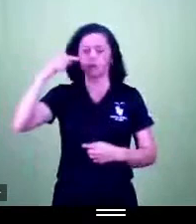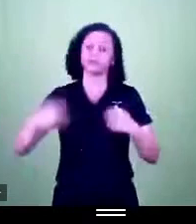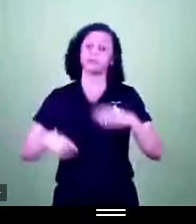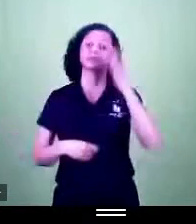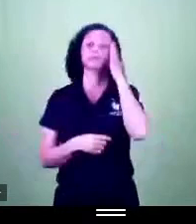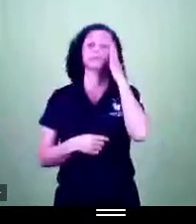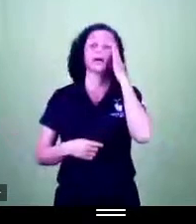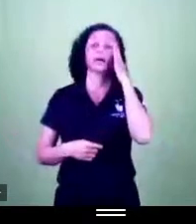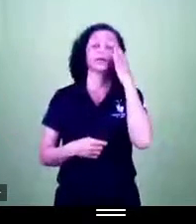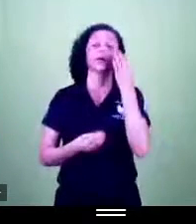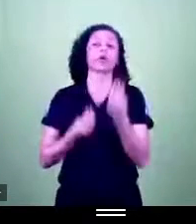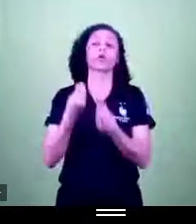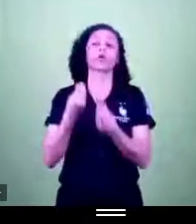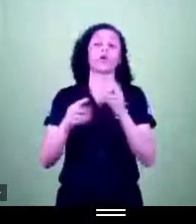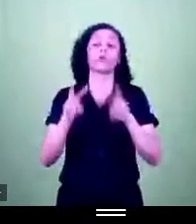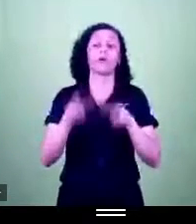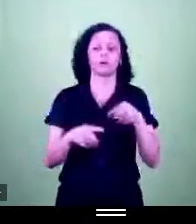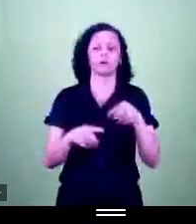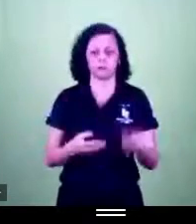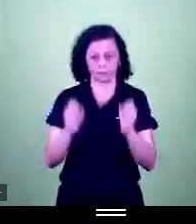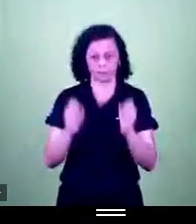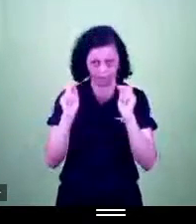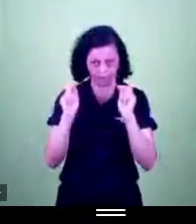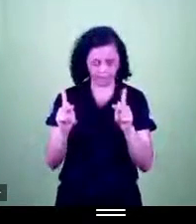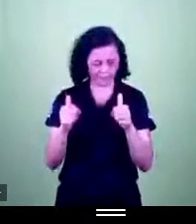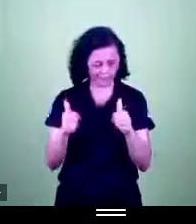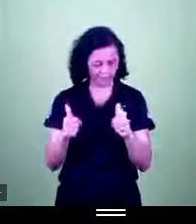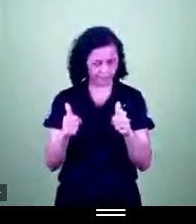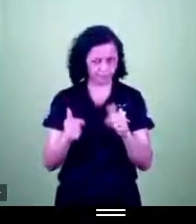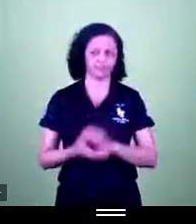gente vai analisar nesses casos. Bacana? Joia?